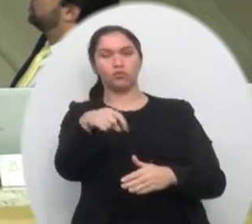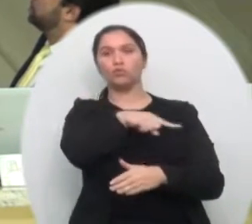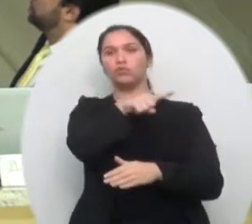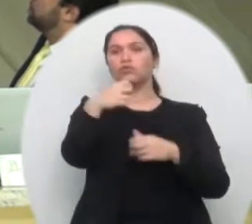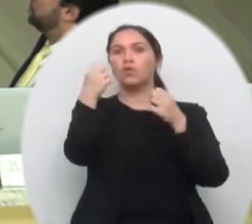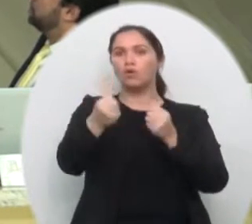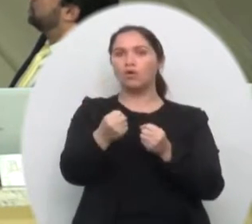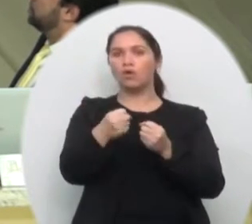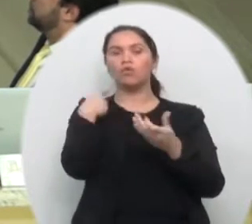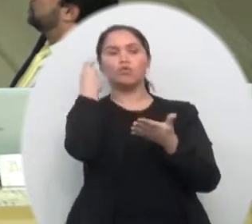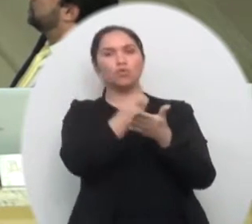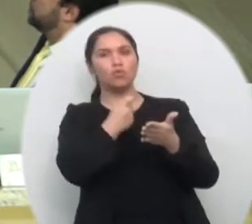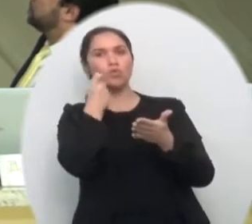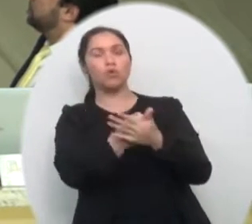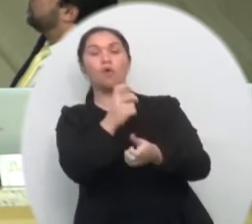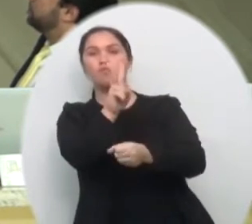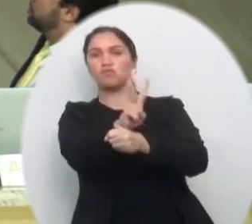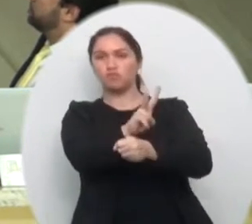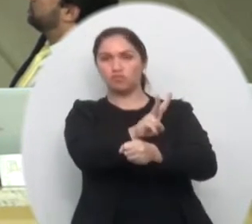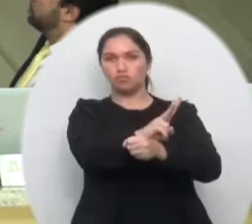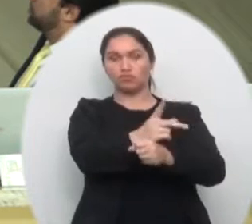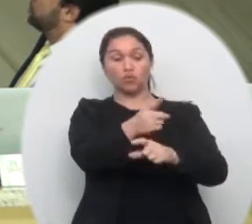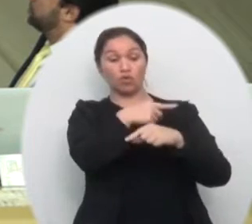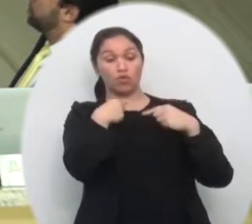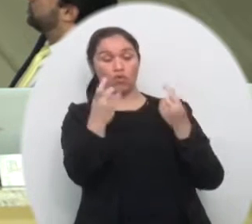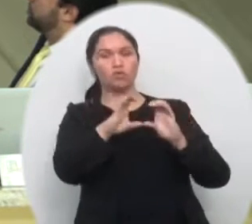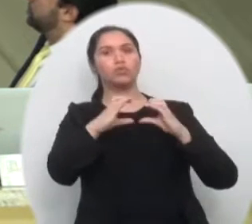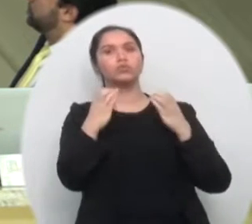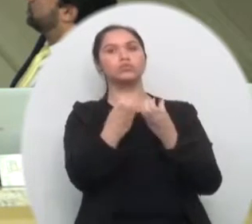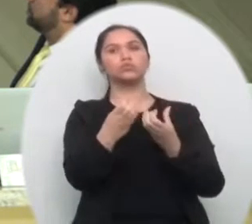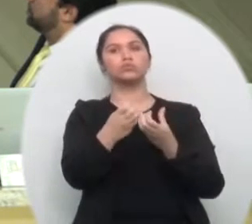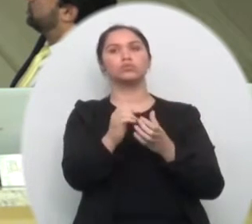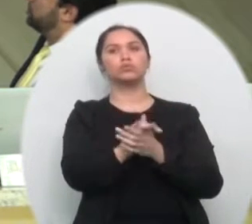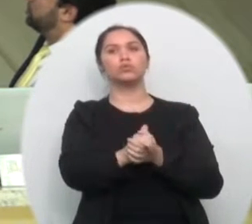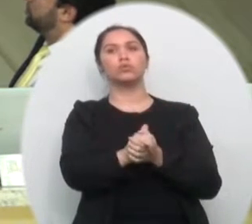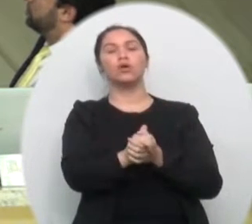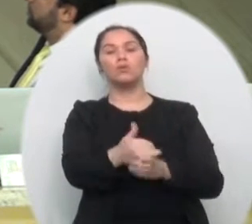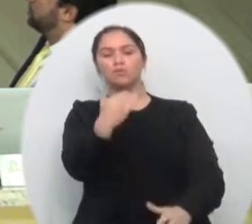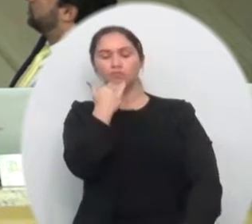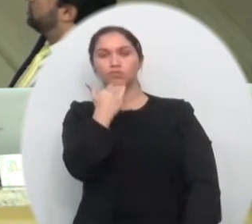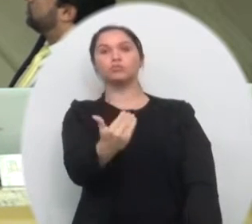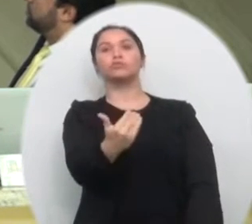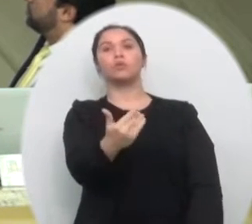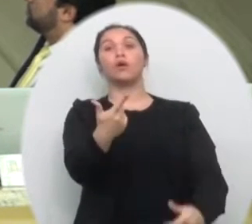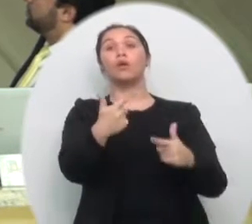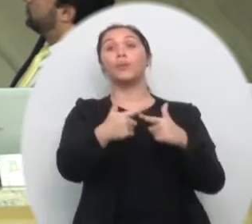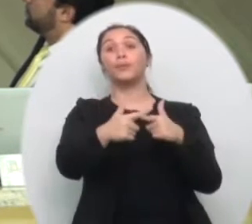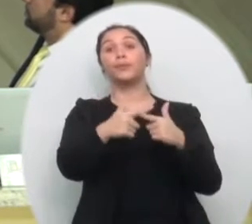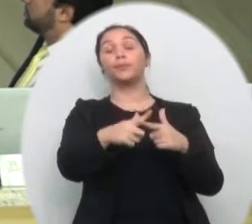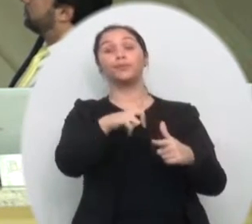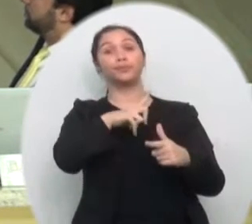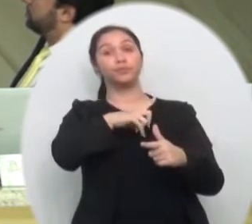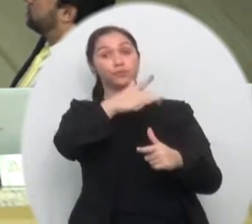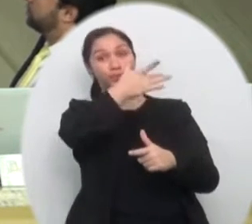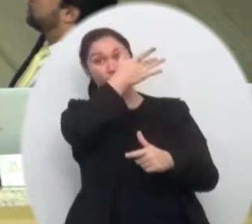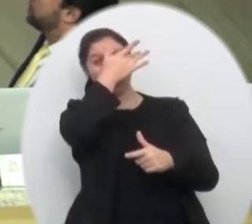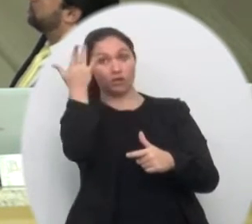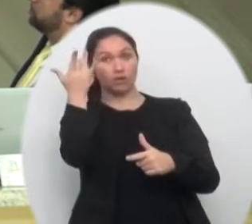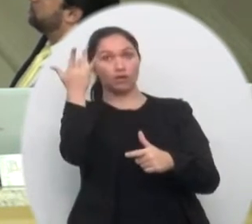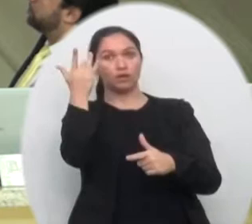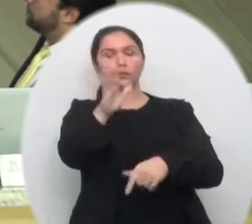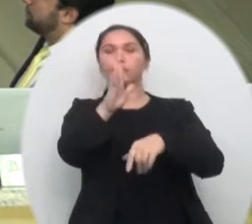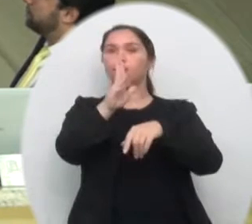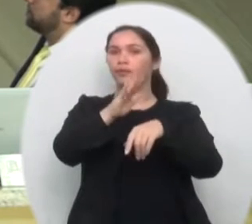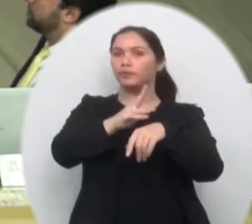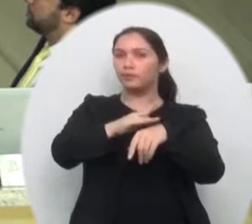que vocês fiscalizem, a comunidade exige, porque tem relatos de pessoas ficando doentes,